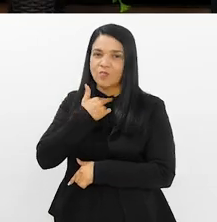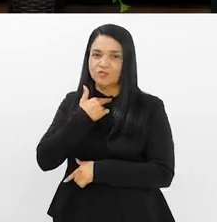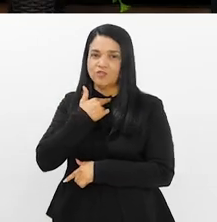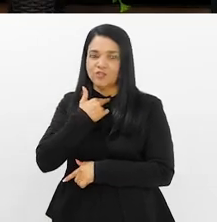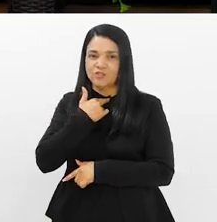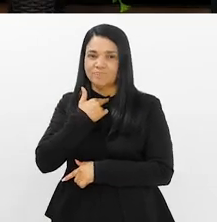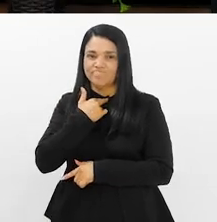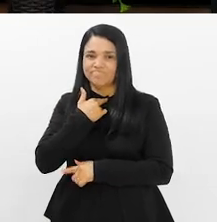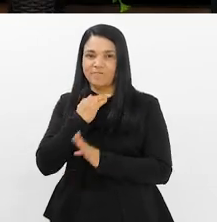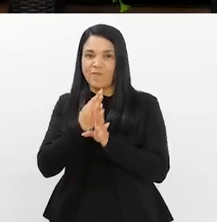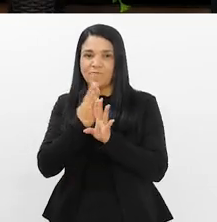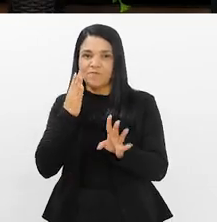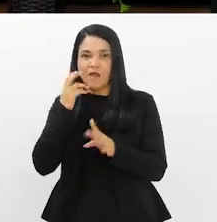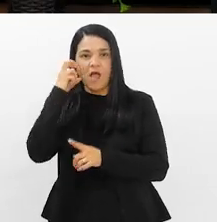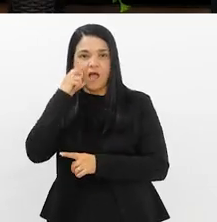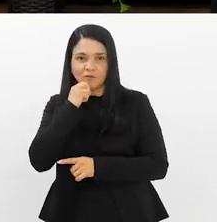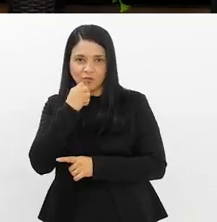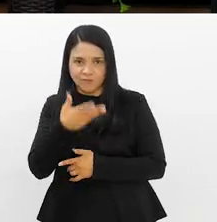podia entrar numa fila de adoção.